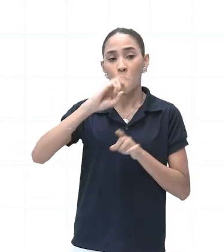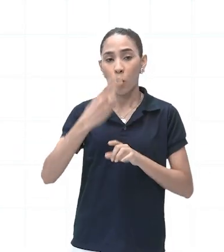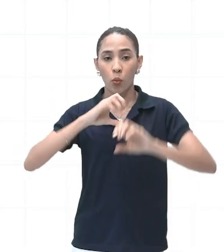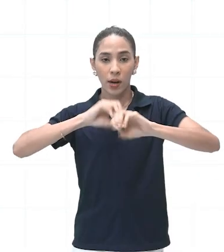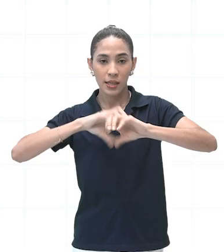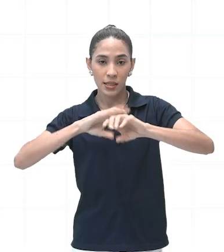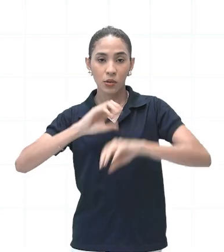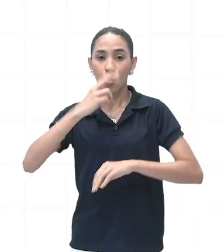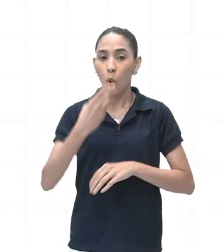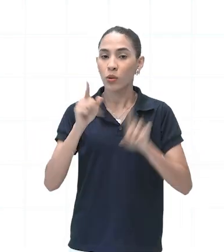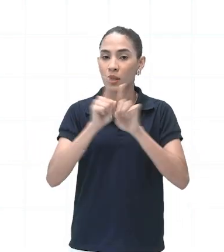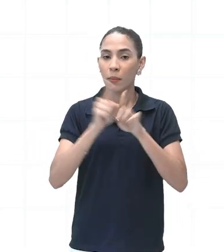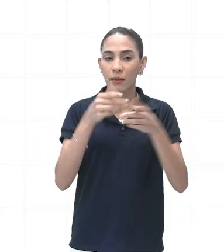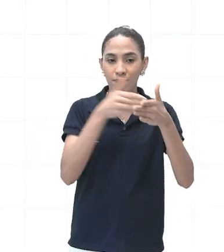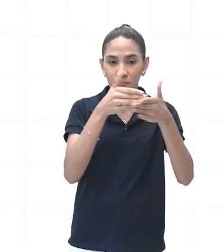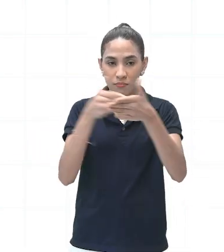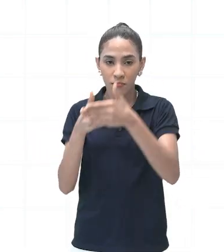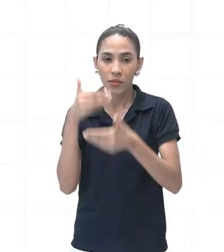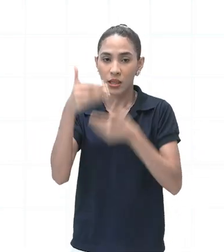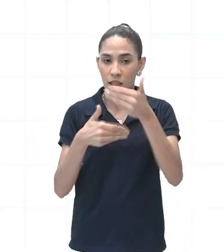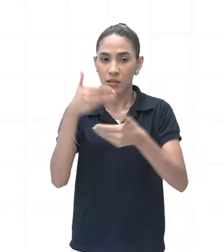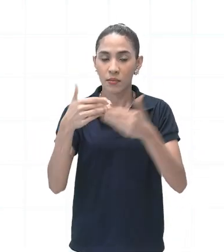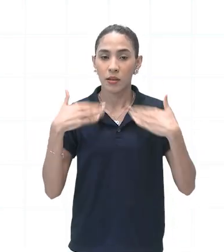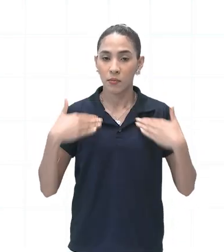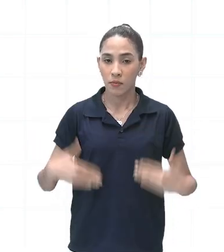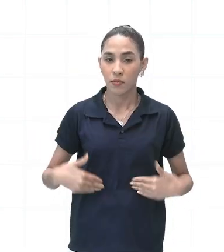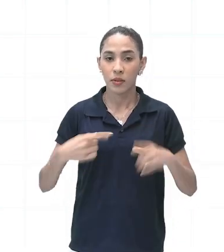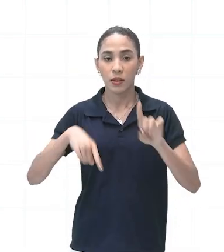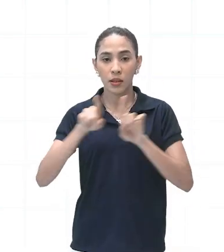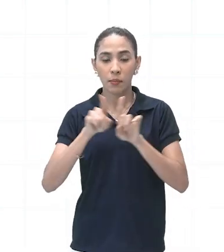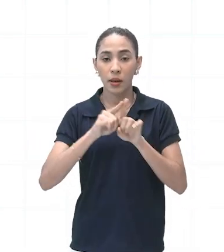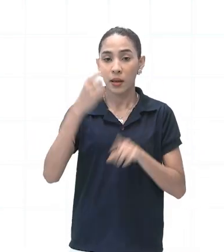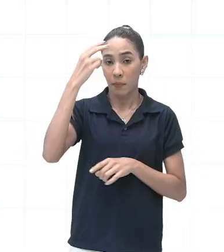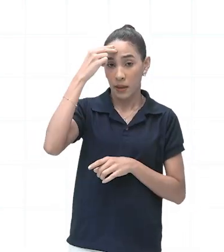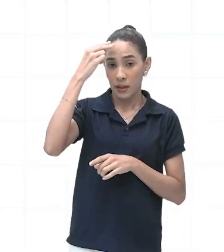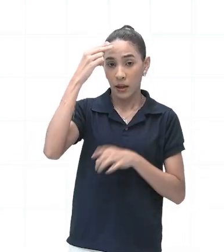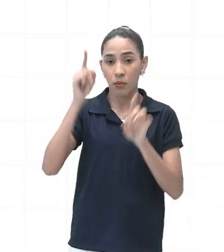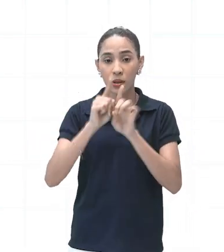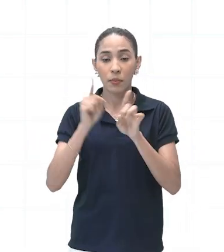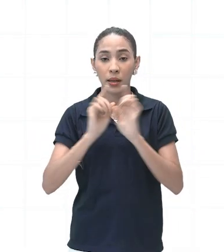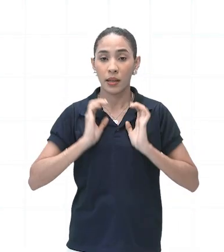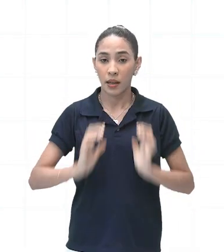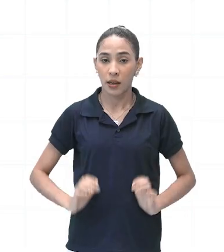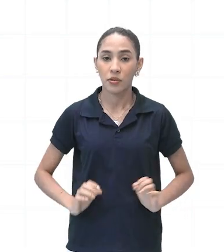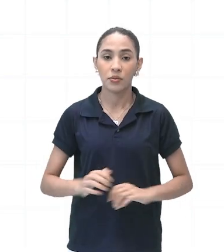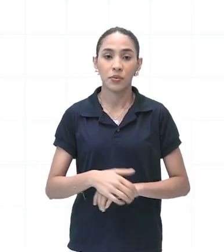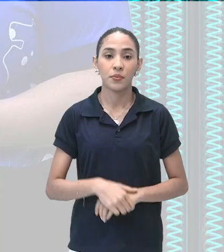educação, ou que interfira em seu desenvolvimento físico, mental ou moral.